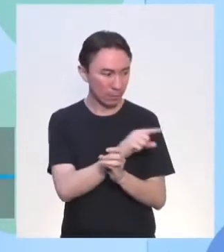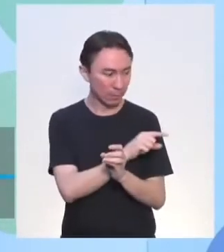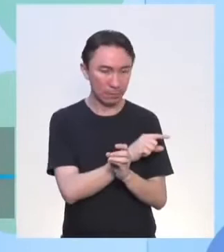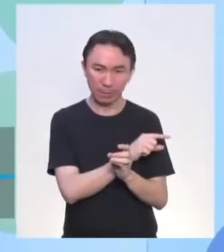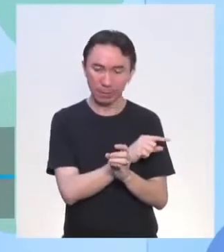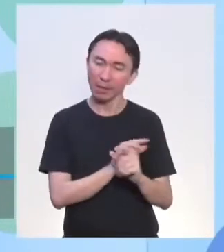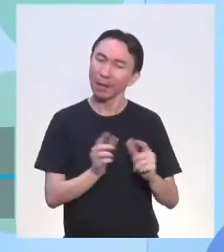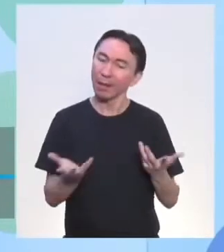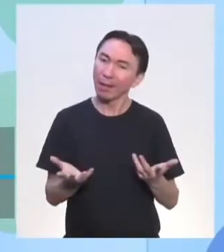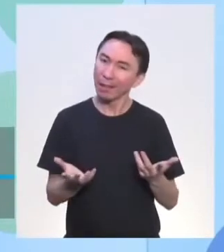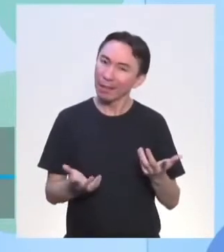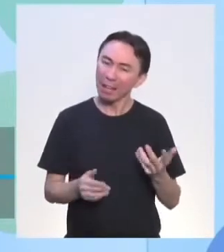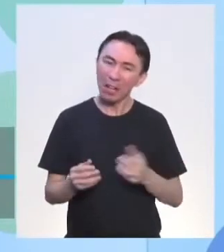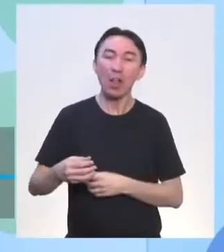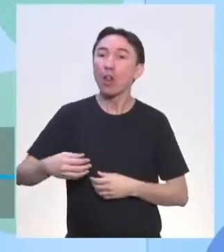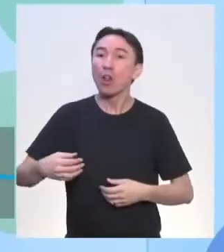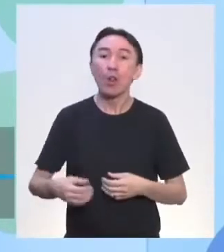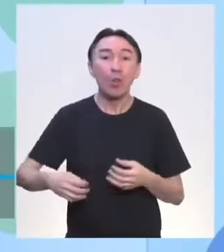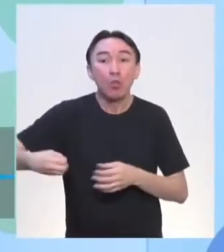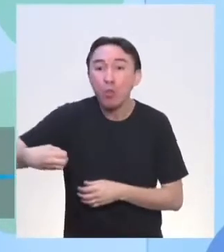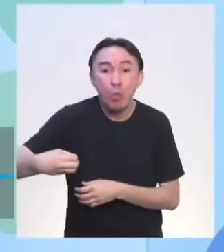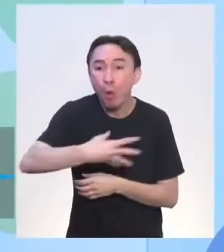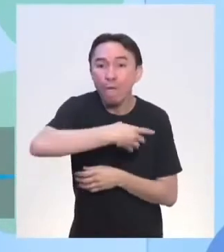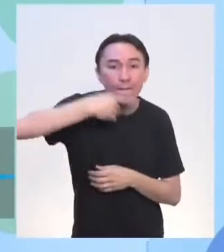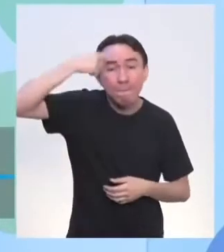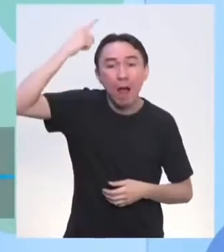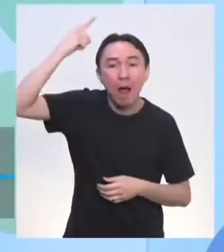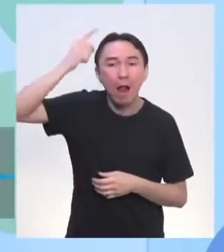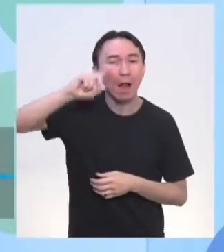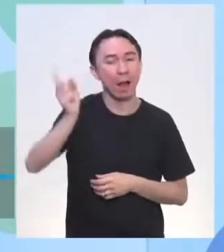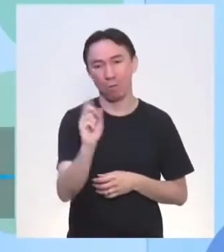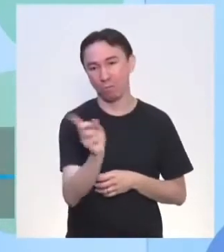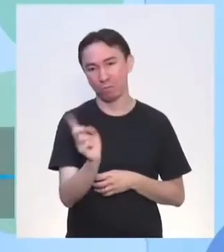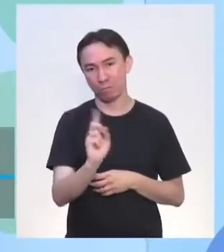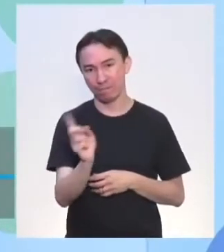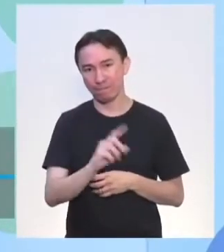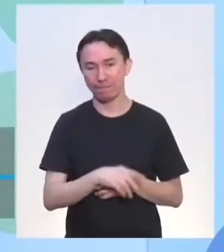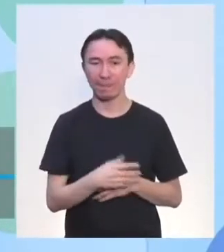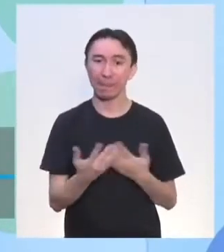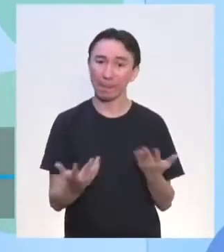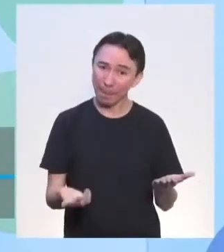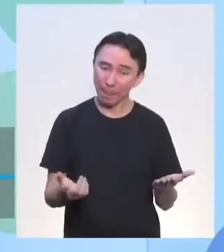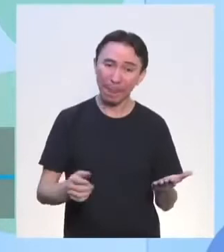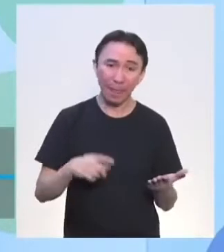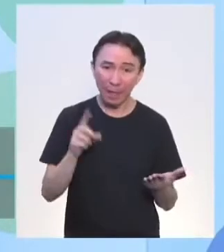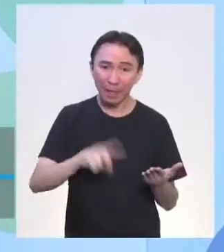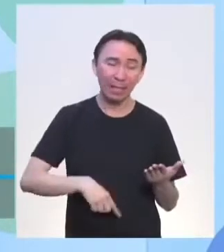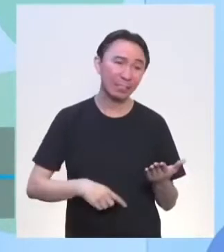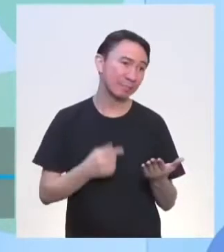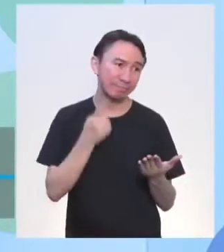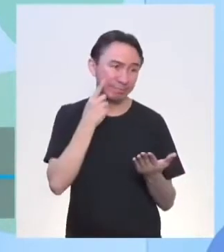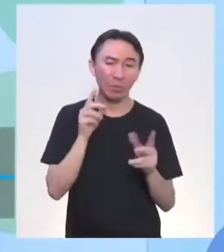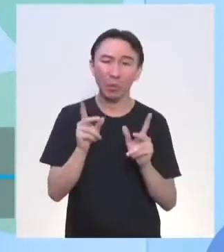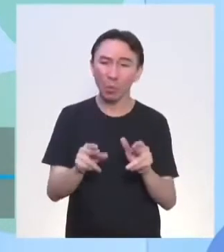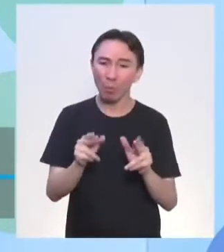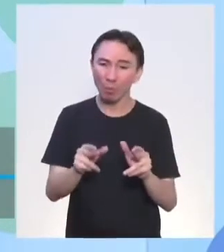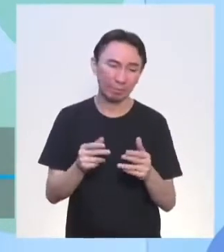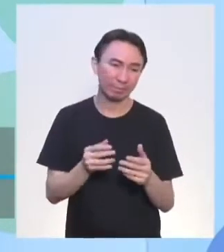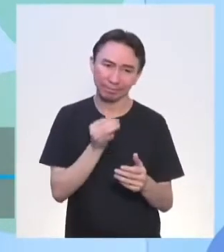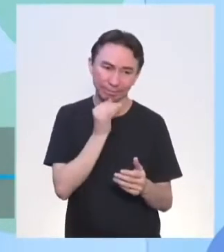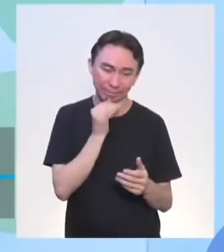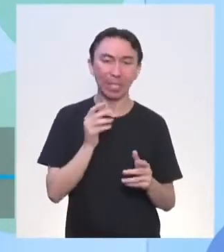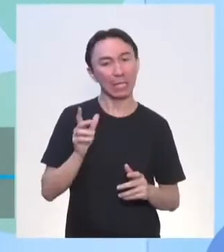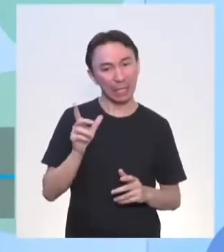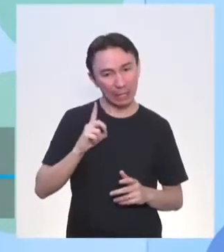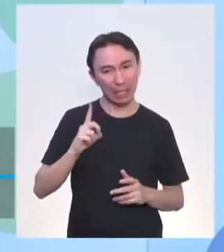O resumo, ele vem de uma retextualização, né? O que a gente costuma falar, reescrever. Então, a gente vai partir primeiro de um